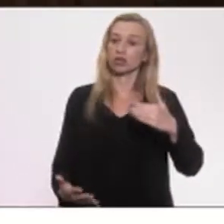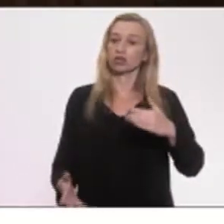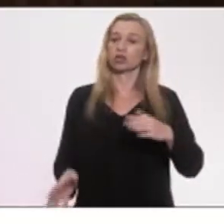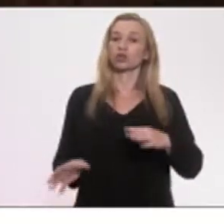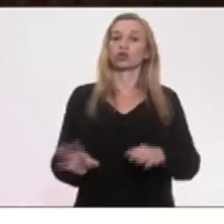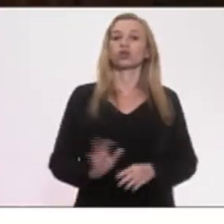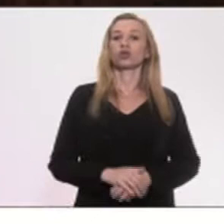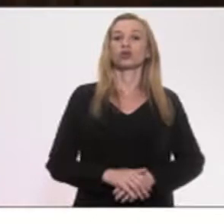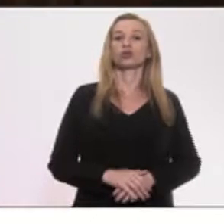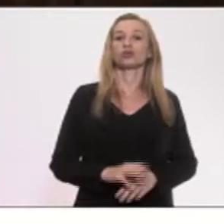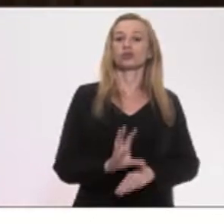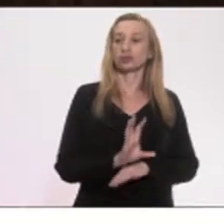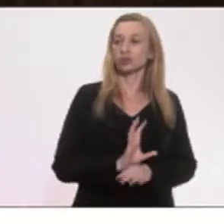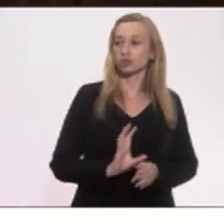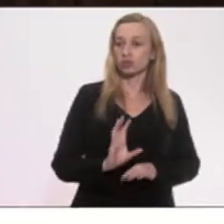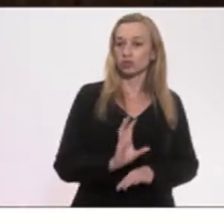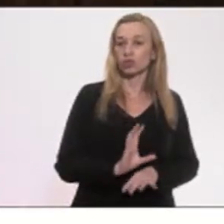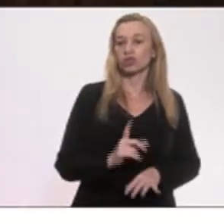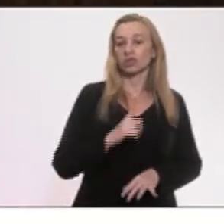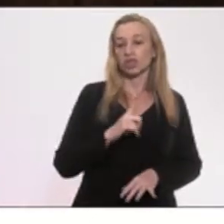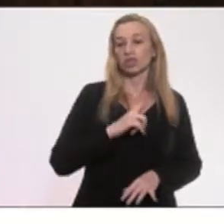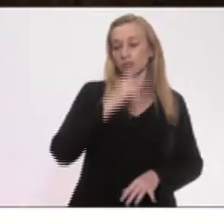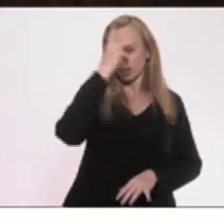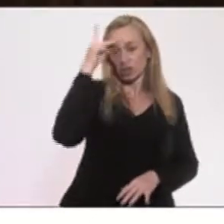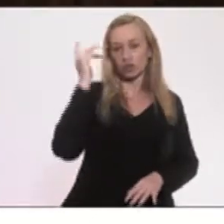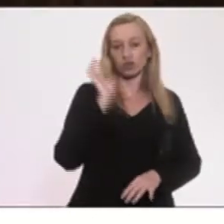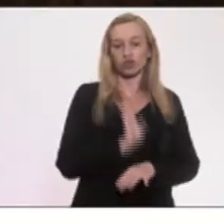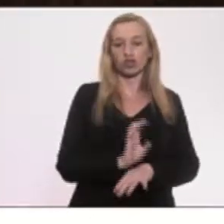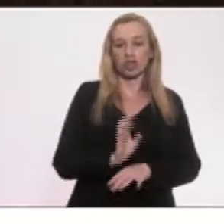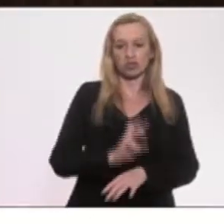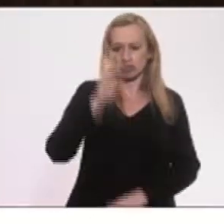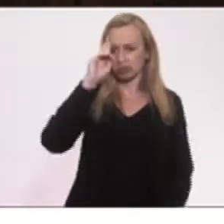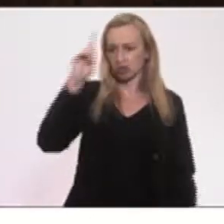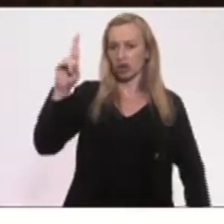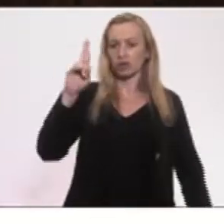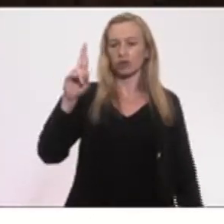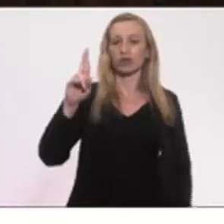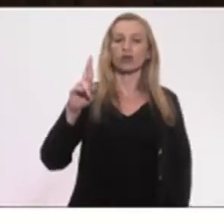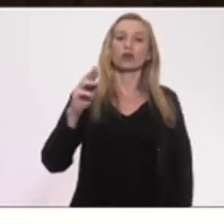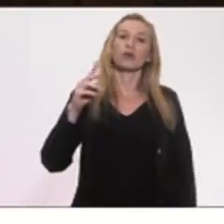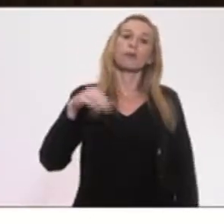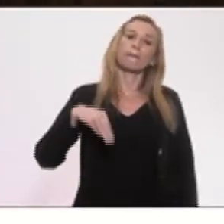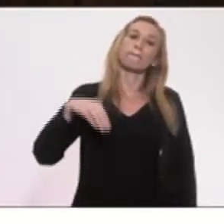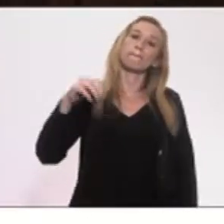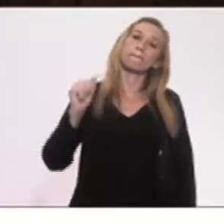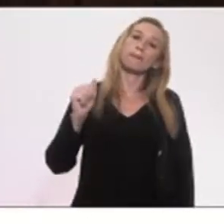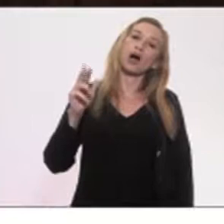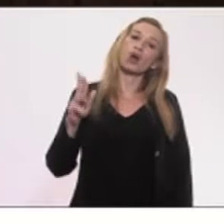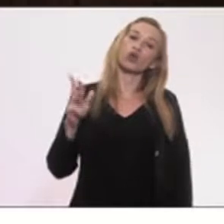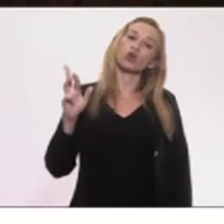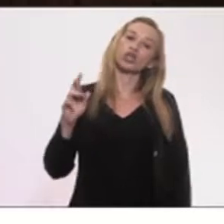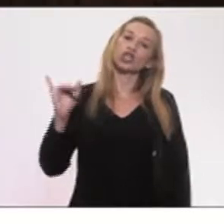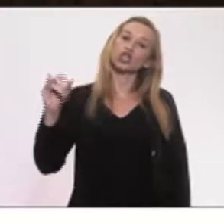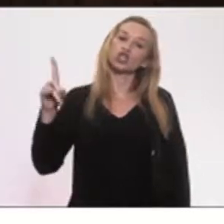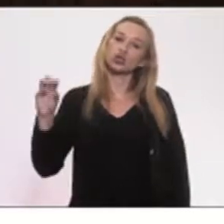constituída por autoridades do Estado, sob a coordenação do senhor Maurício Knoploch,